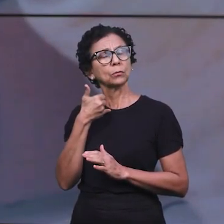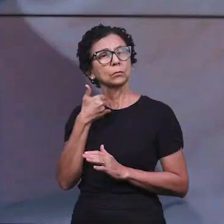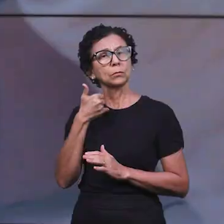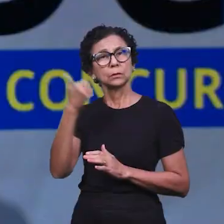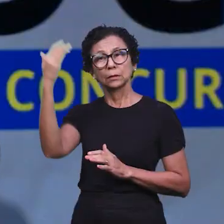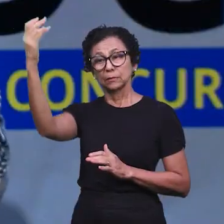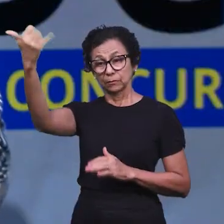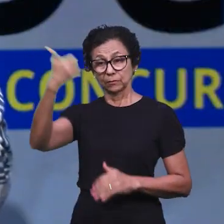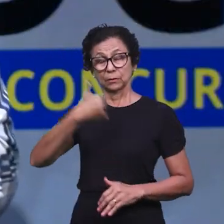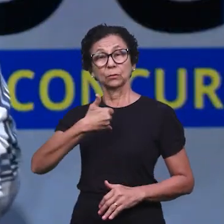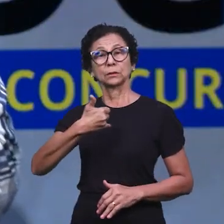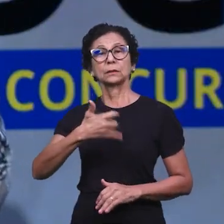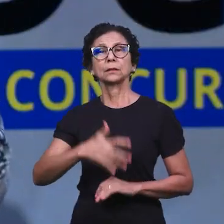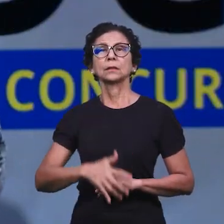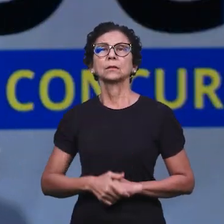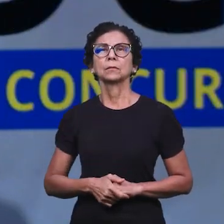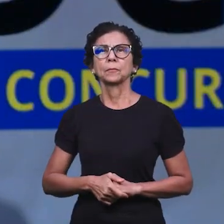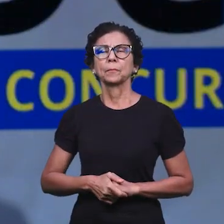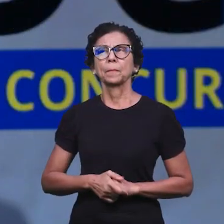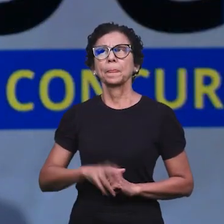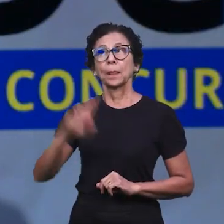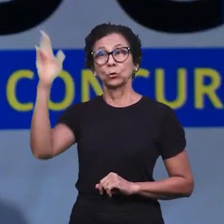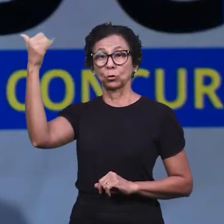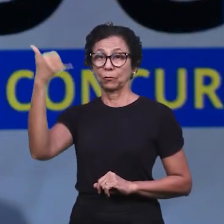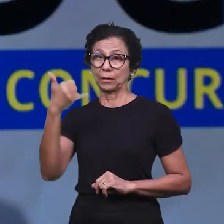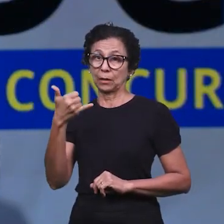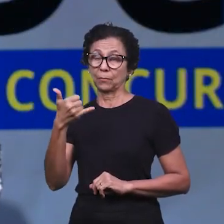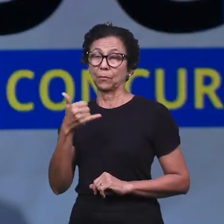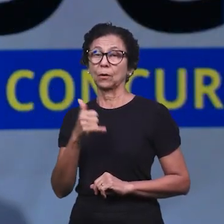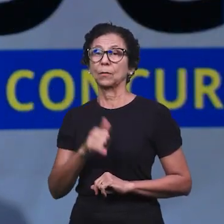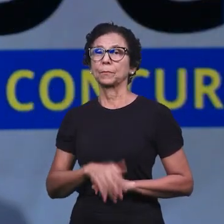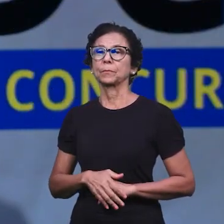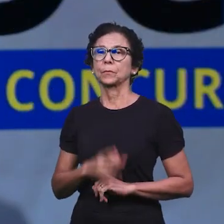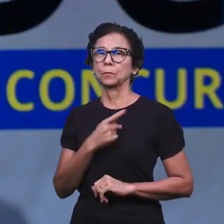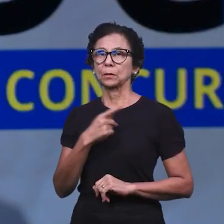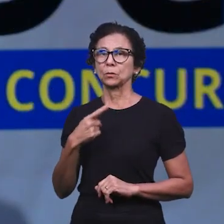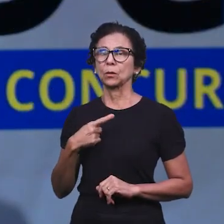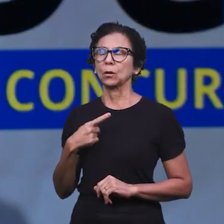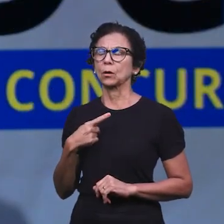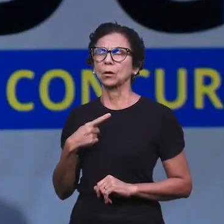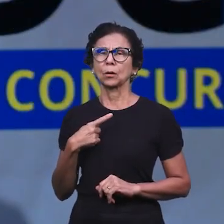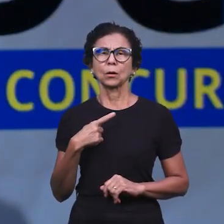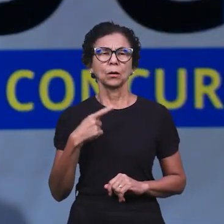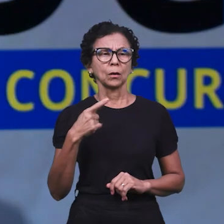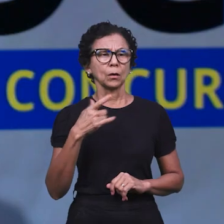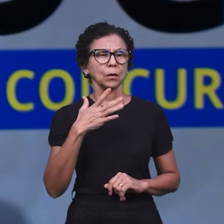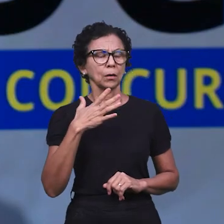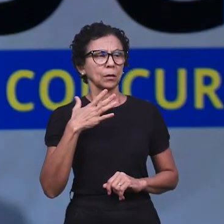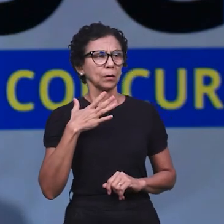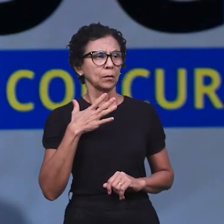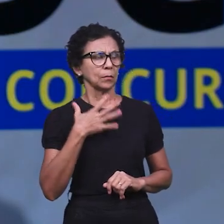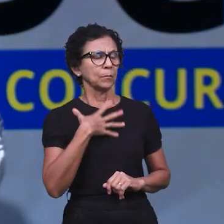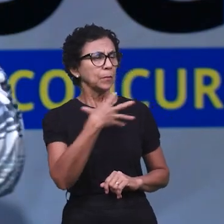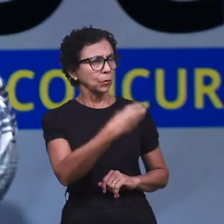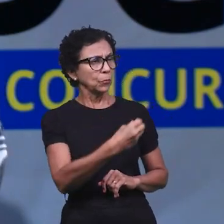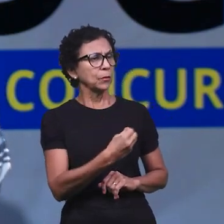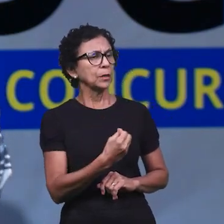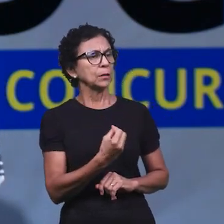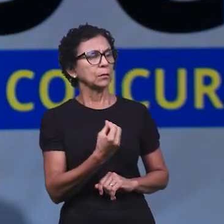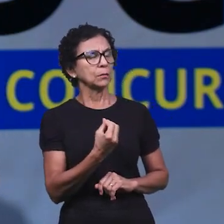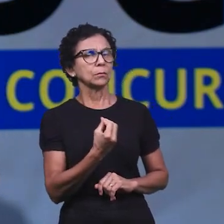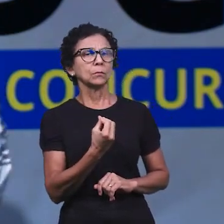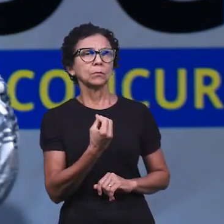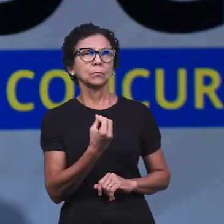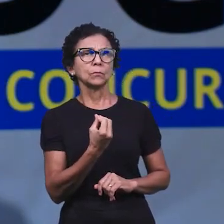com ele, assim, nesse sentido. Ele falava assim, o Senhor com ele, ó, meu filho, você consegue fazer a sua vida, né? Fazer no